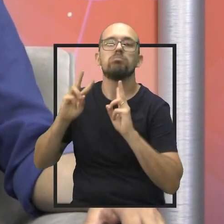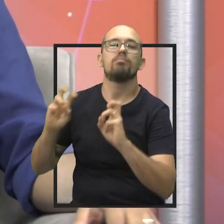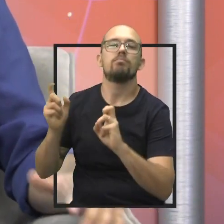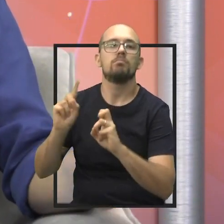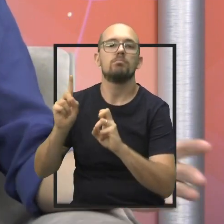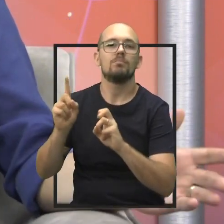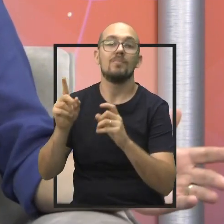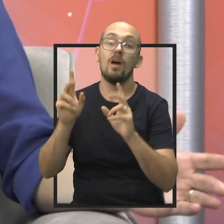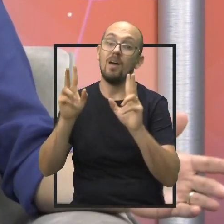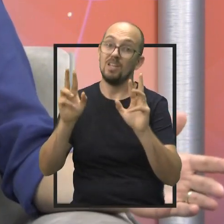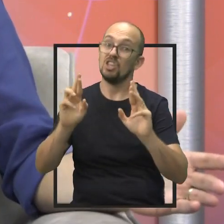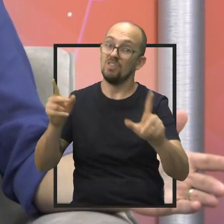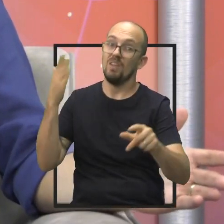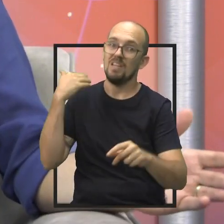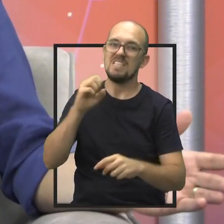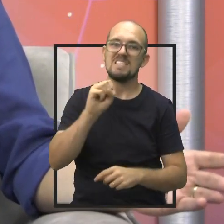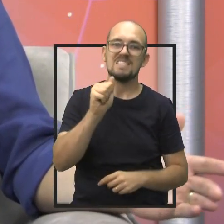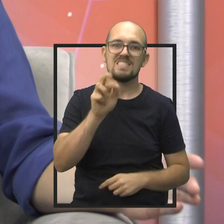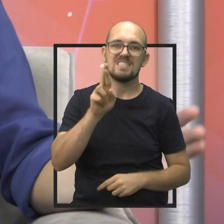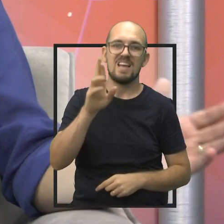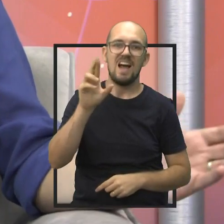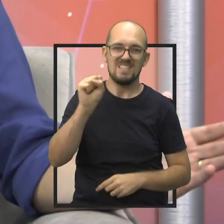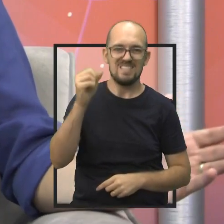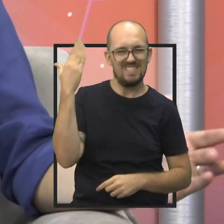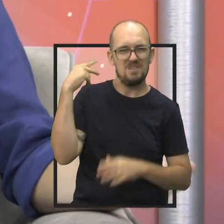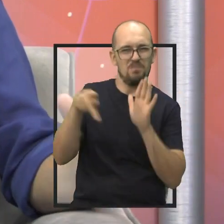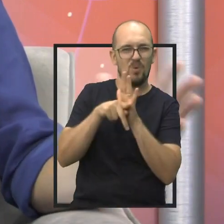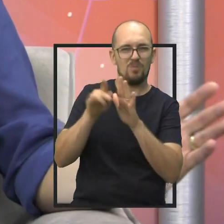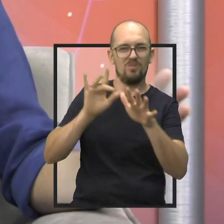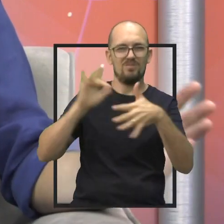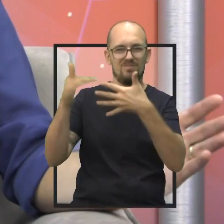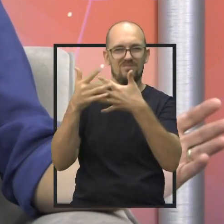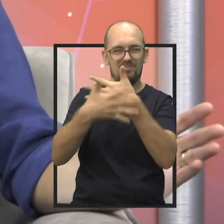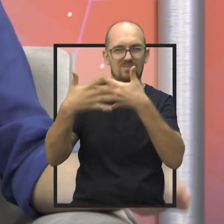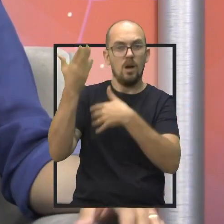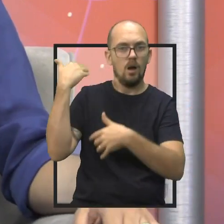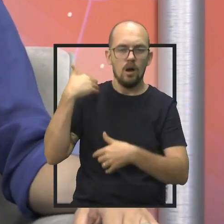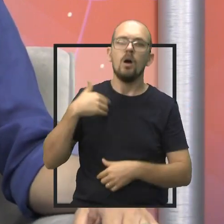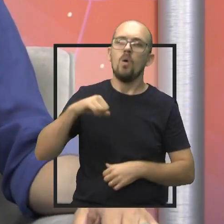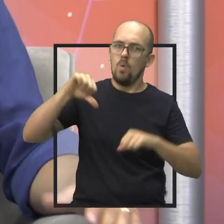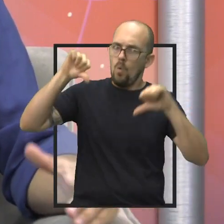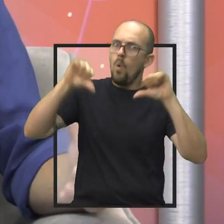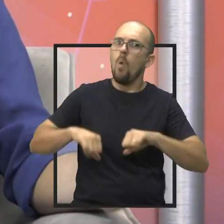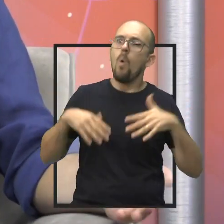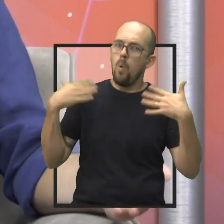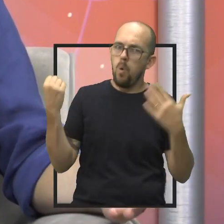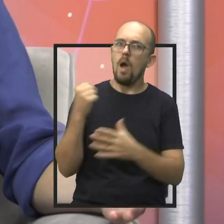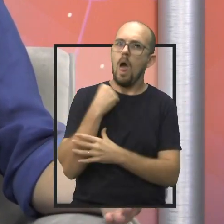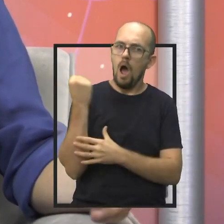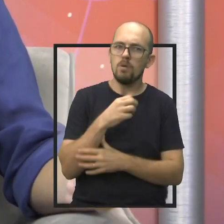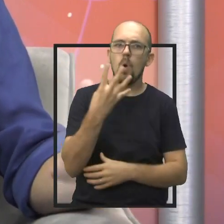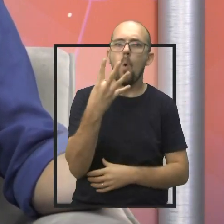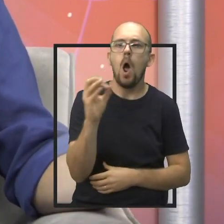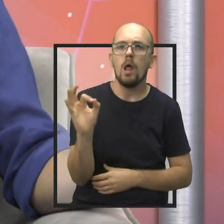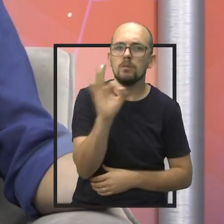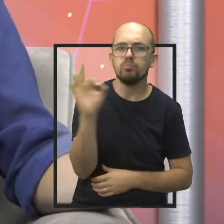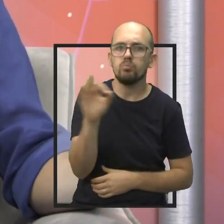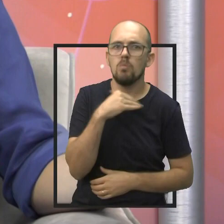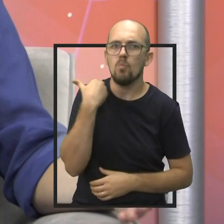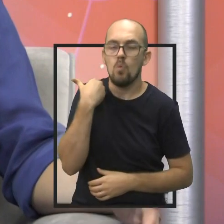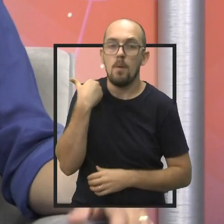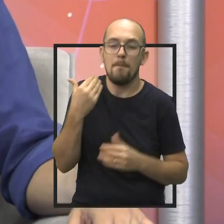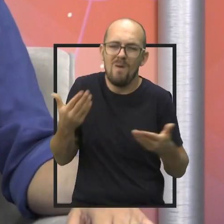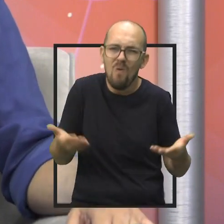Oriente Médio, que chega a 40%. Aí sim causaria um pânico mesmo. Mas eu acho que a questão do